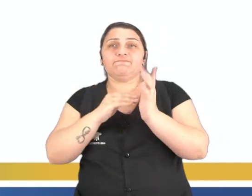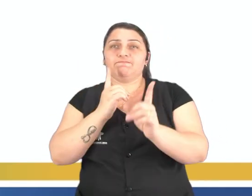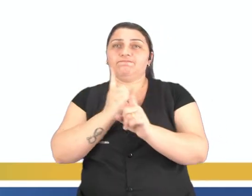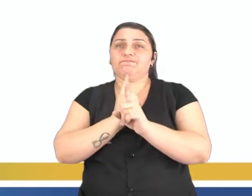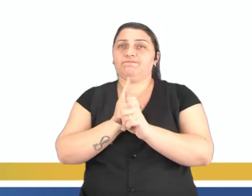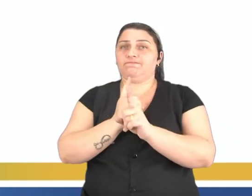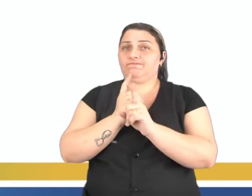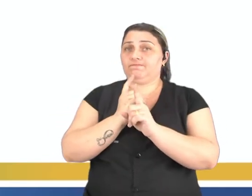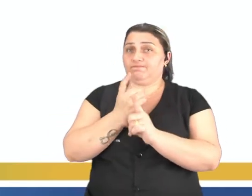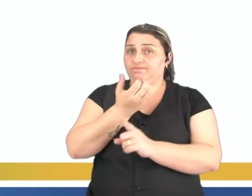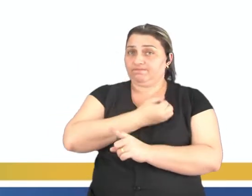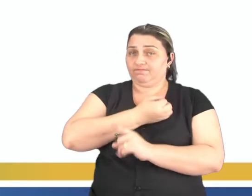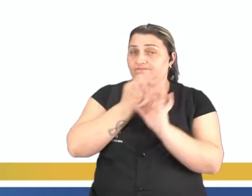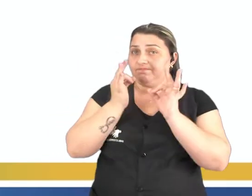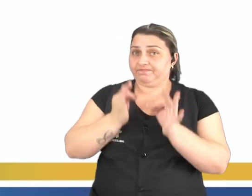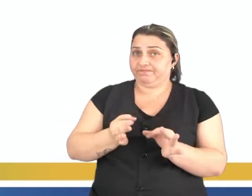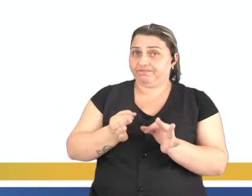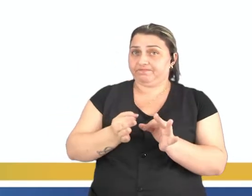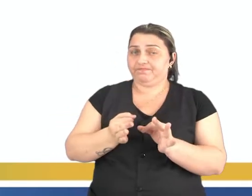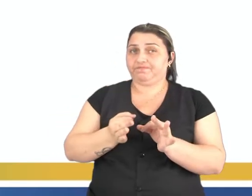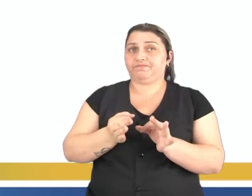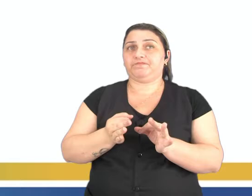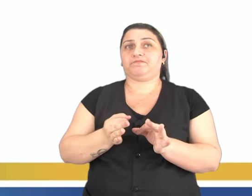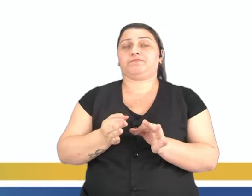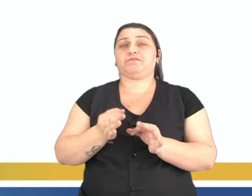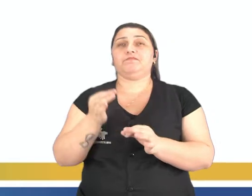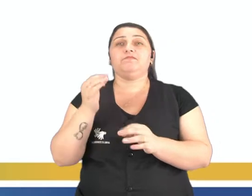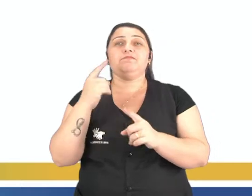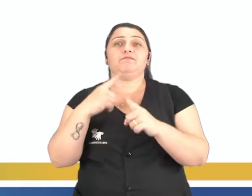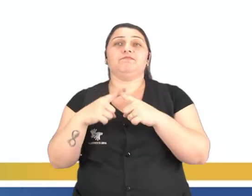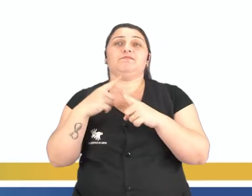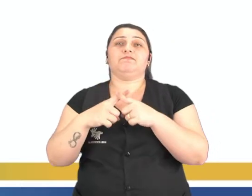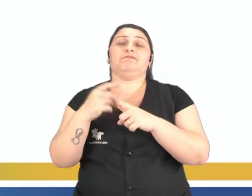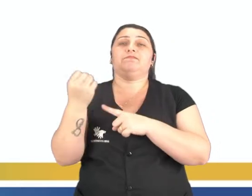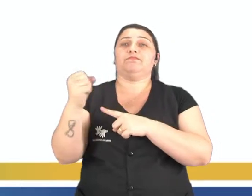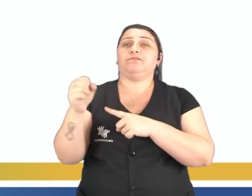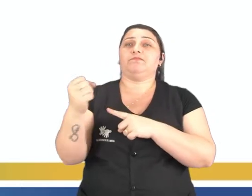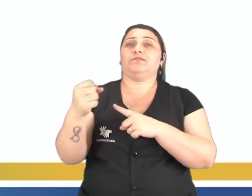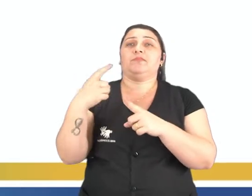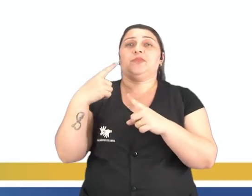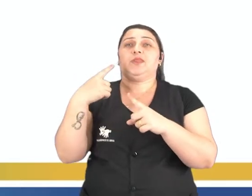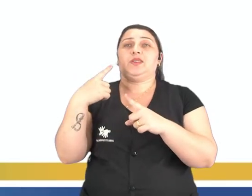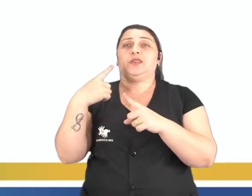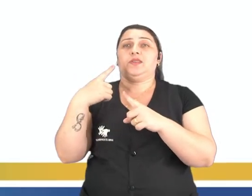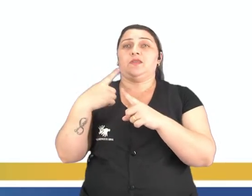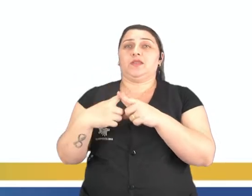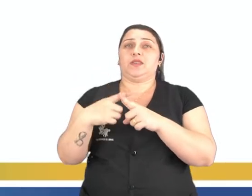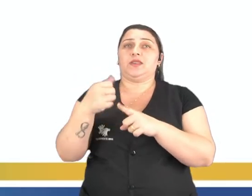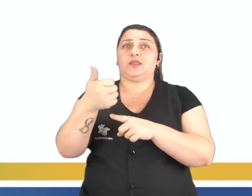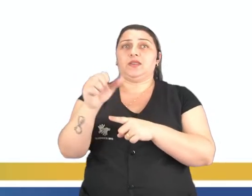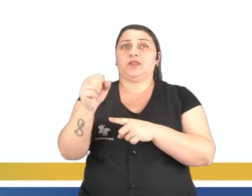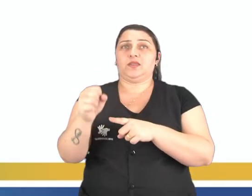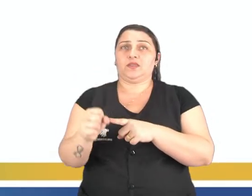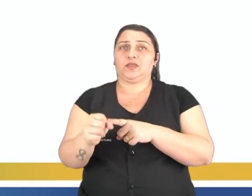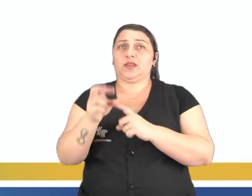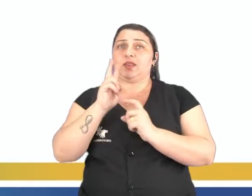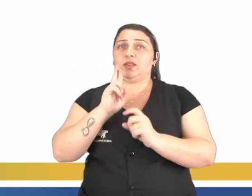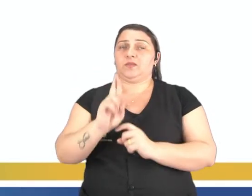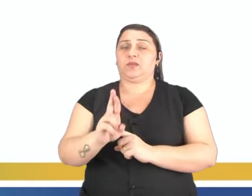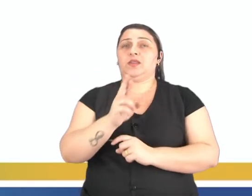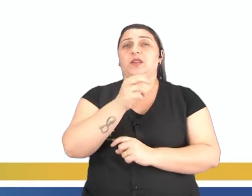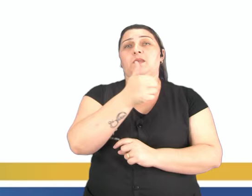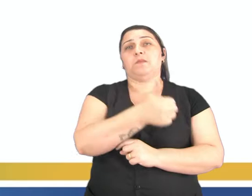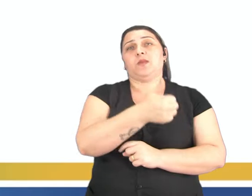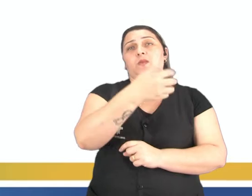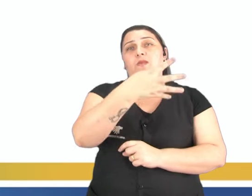valor, certo? Então, nós já sabemos o quê? Ó, que se eu multiplicar 8 vezes 180, o resultado vai